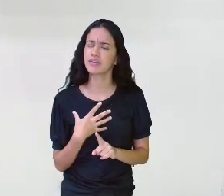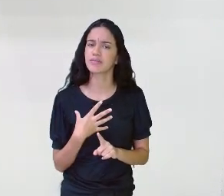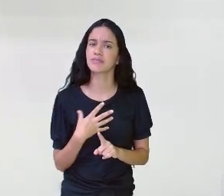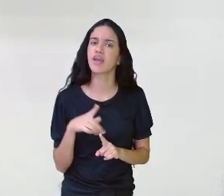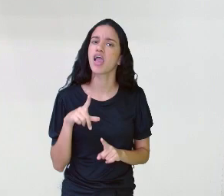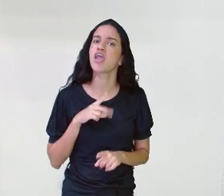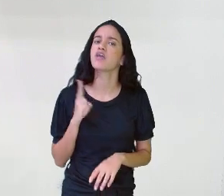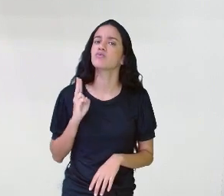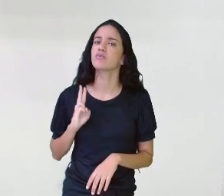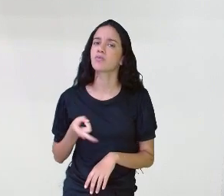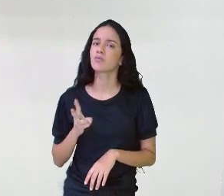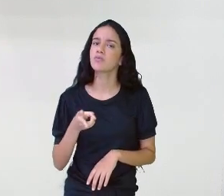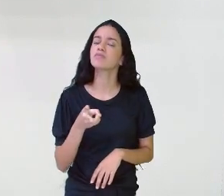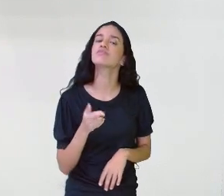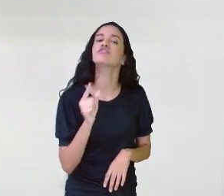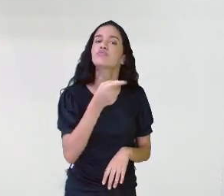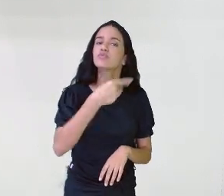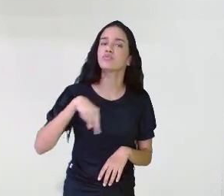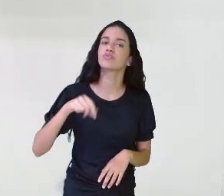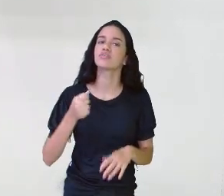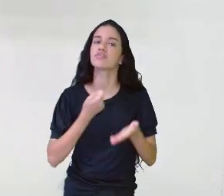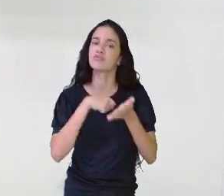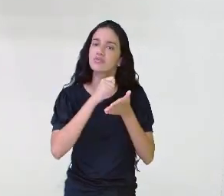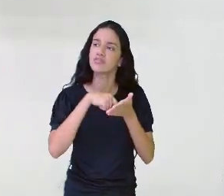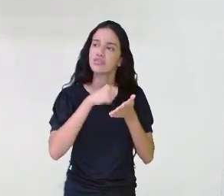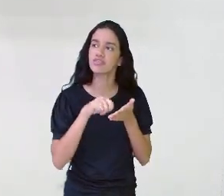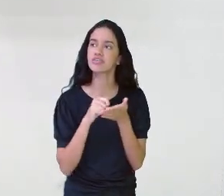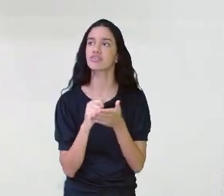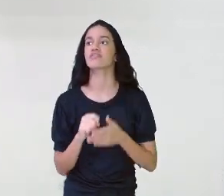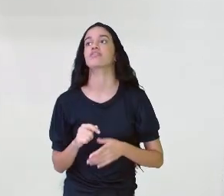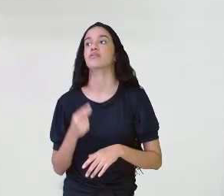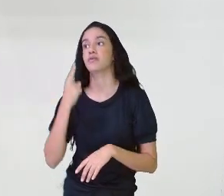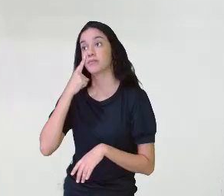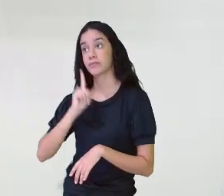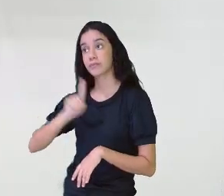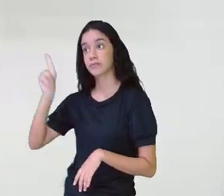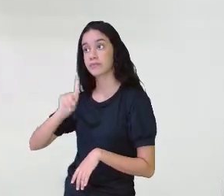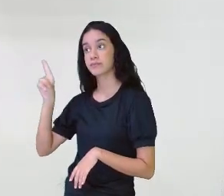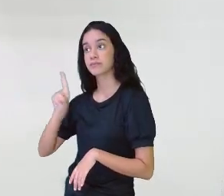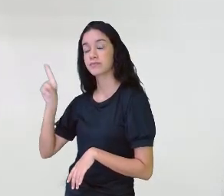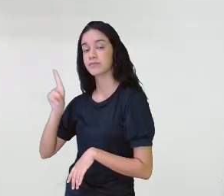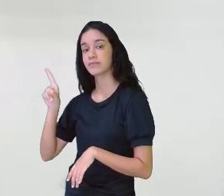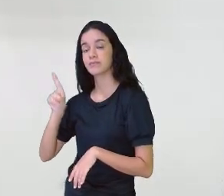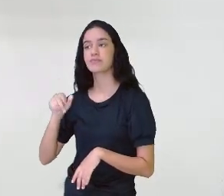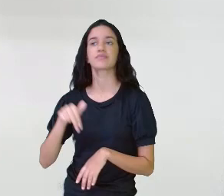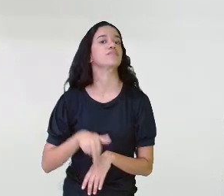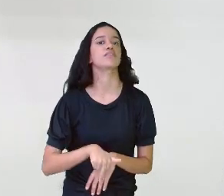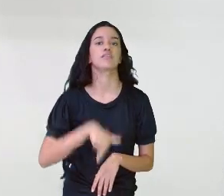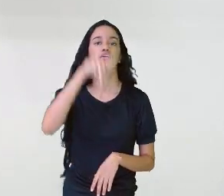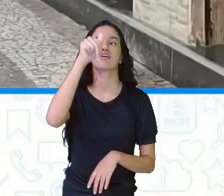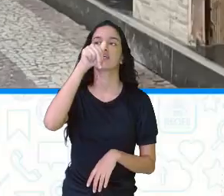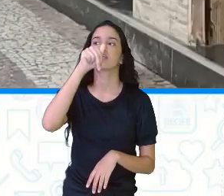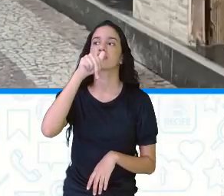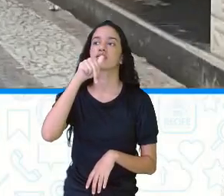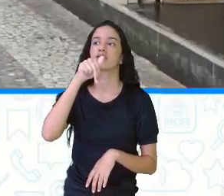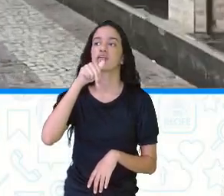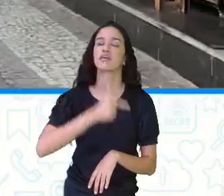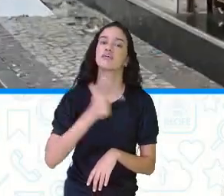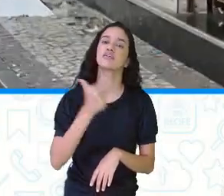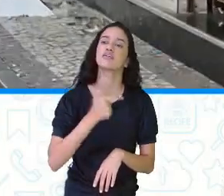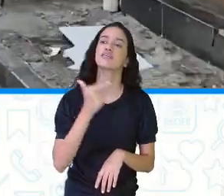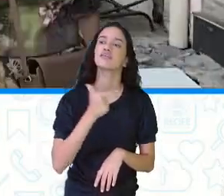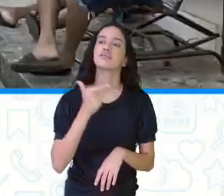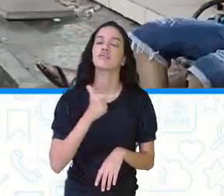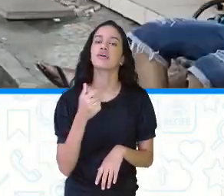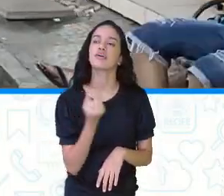vou continuar e vocês vão escrevendo aí. A região Nordeste é a segunda região com